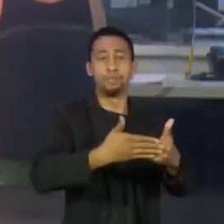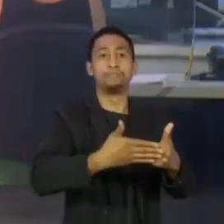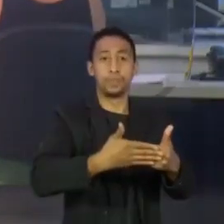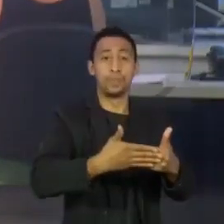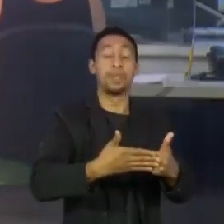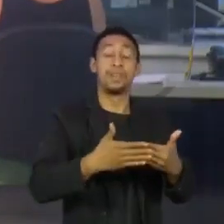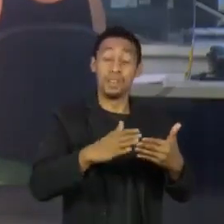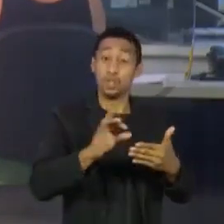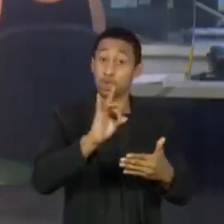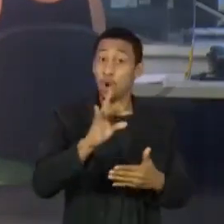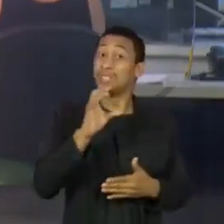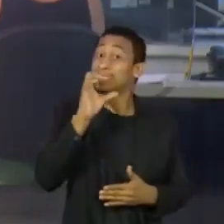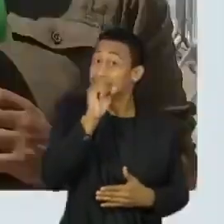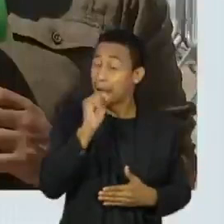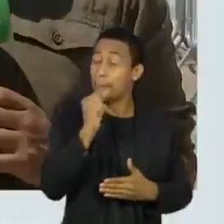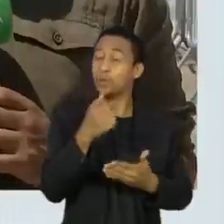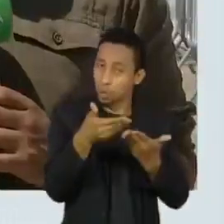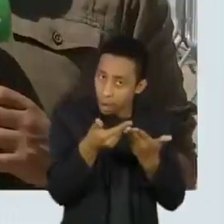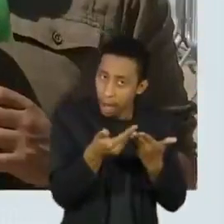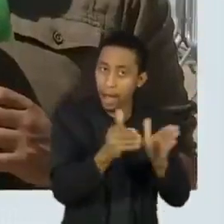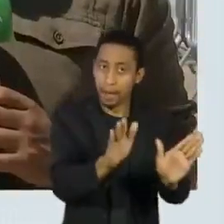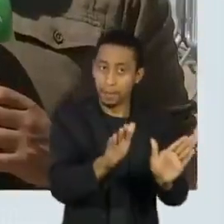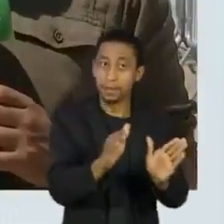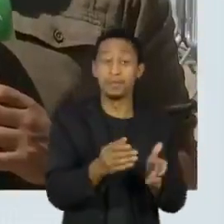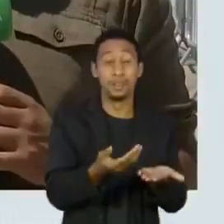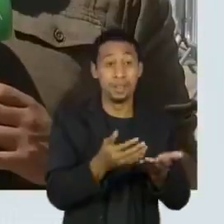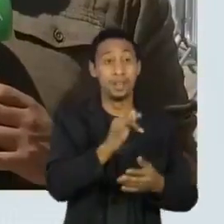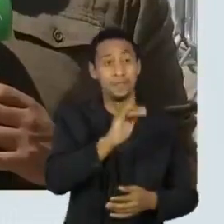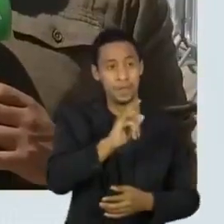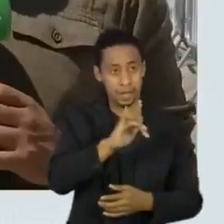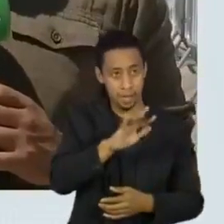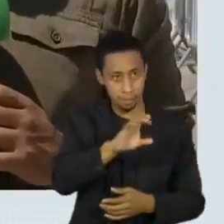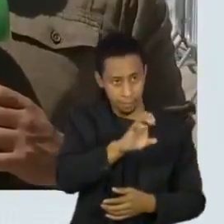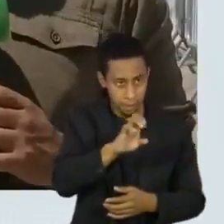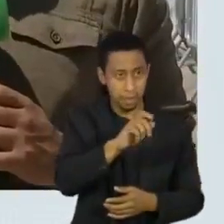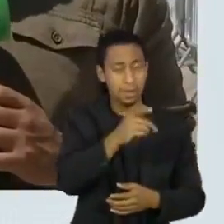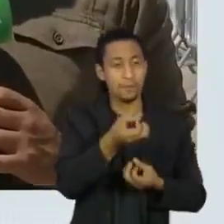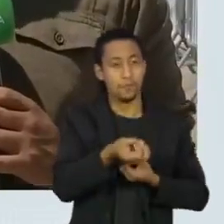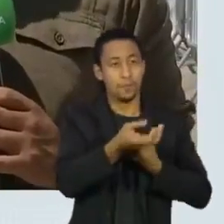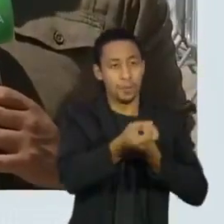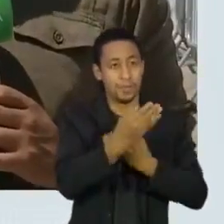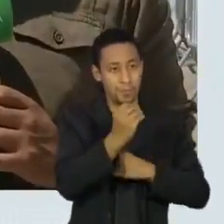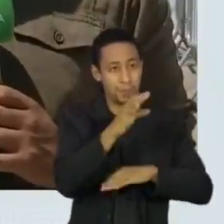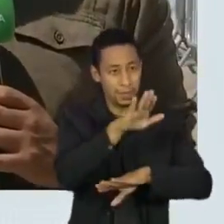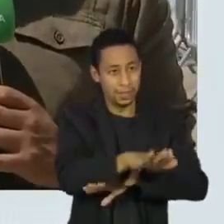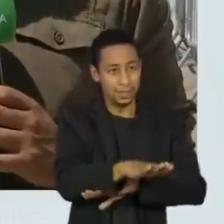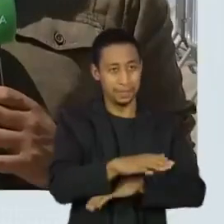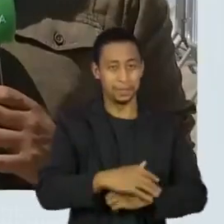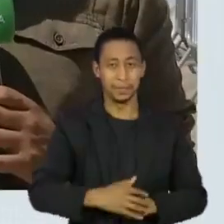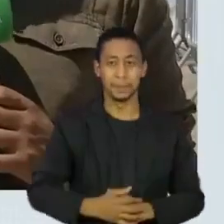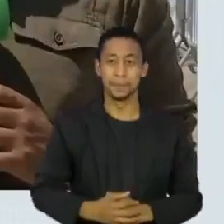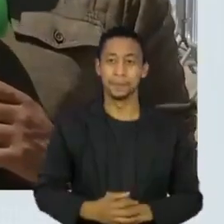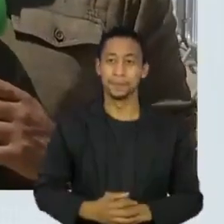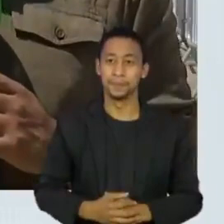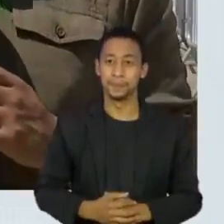sábado. Quem tem mais informações é o repórter Felipe Neves. Boa tarde, Felipe.